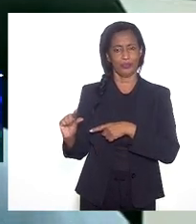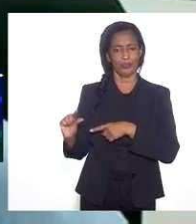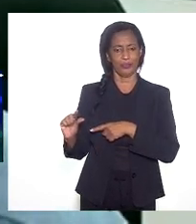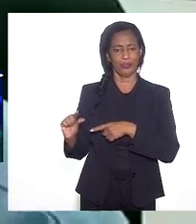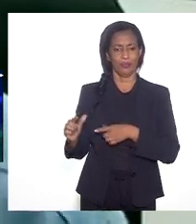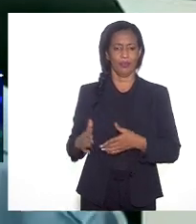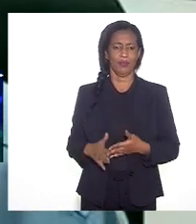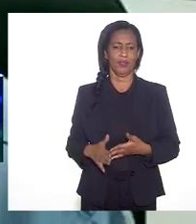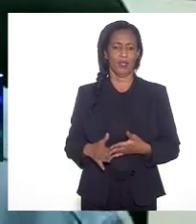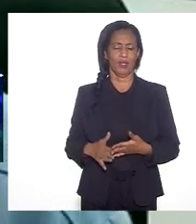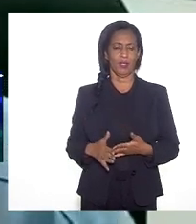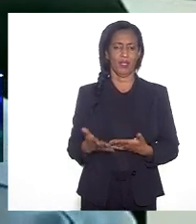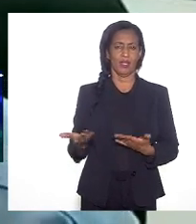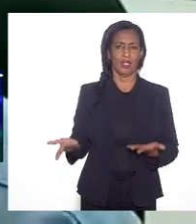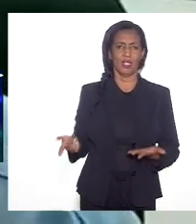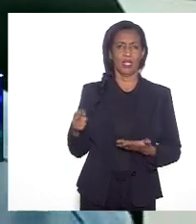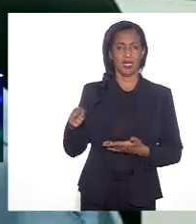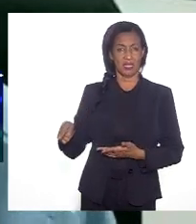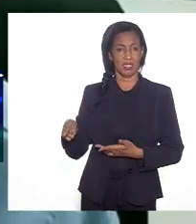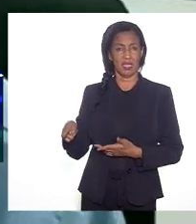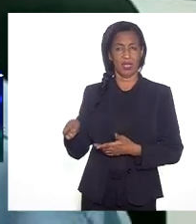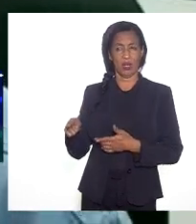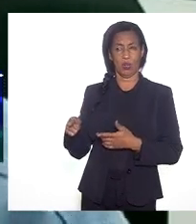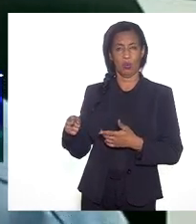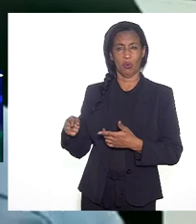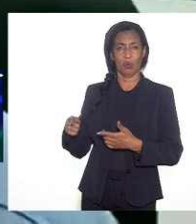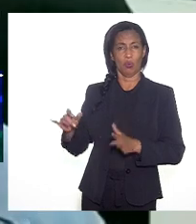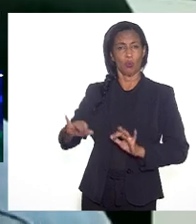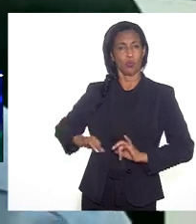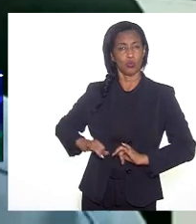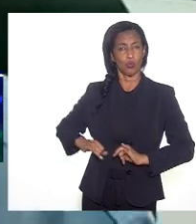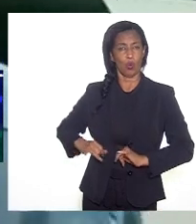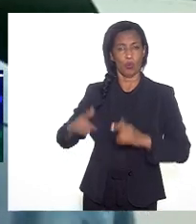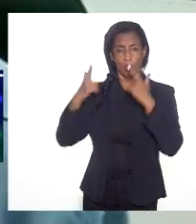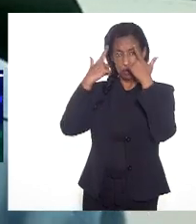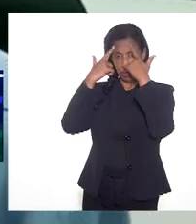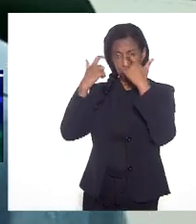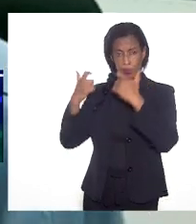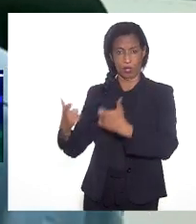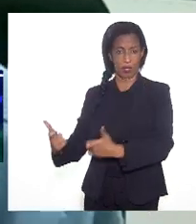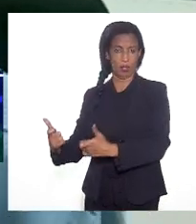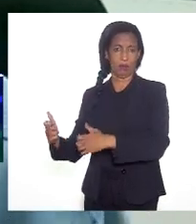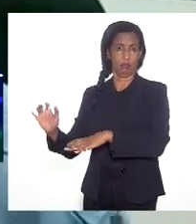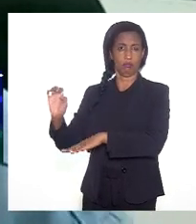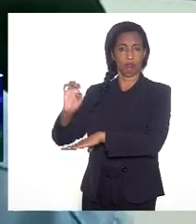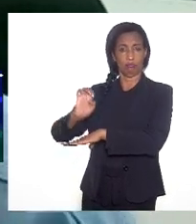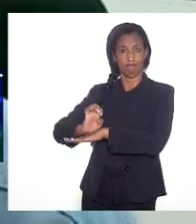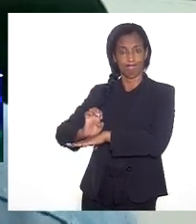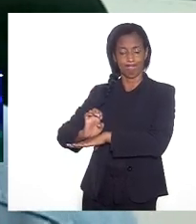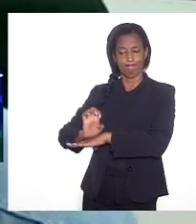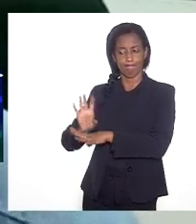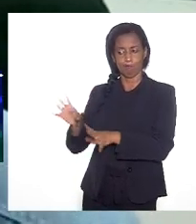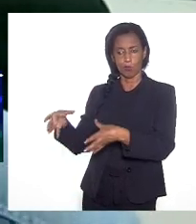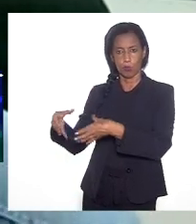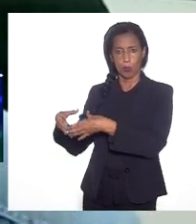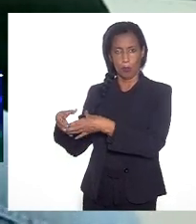que são dizimadas pela violência no nosso Estado são de